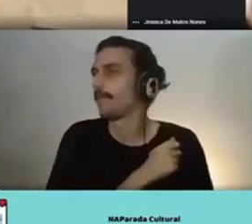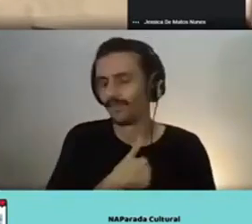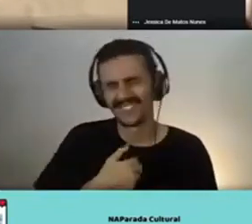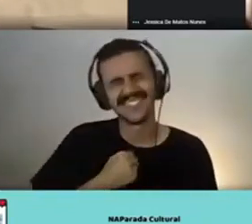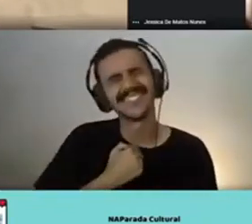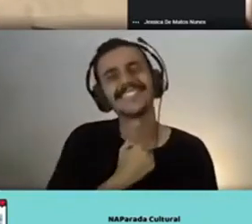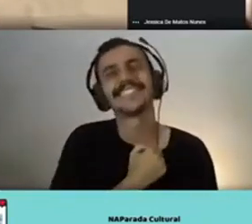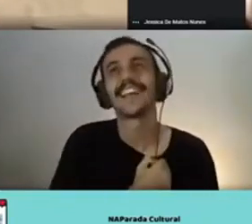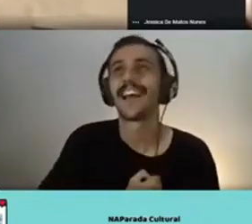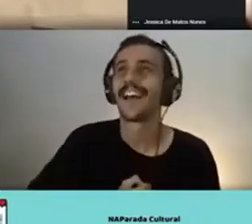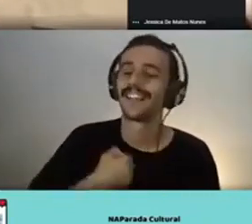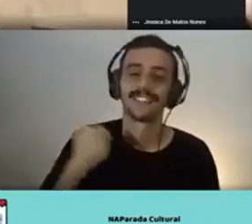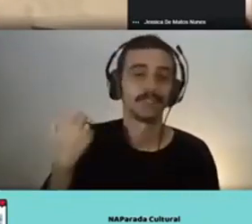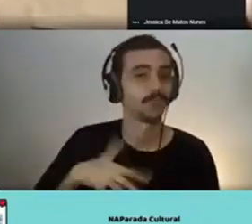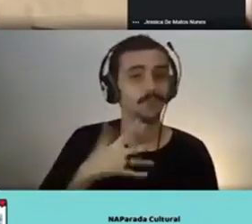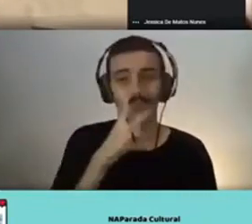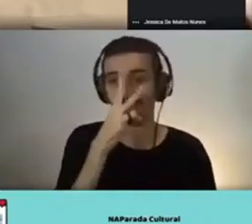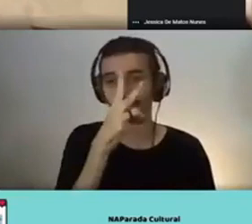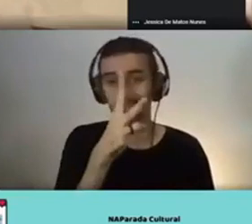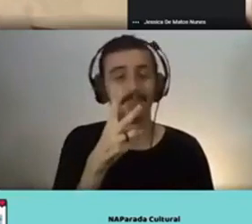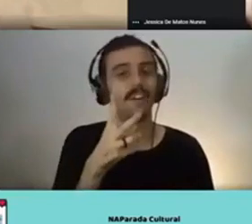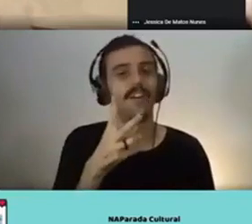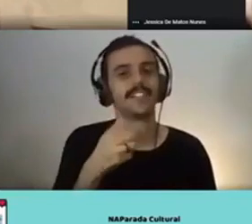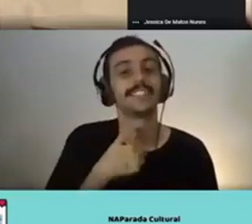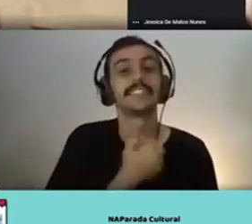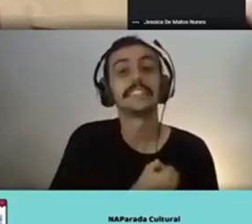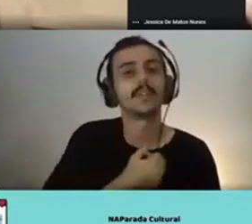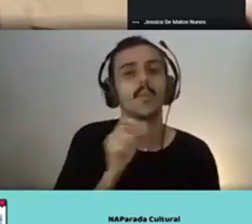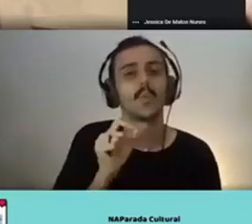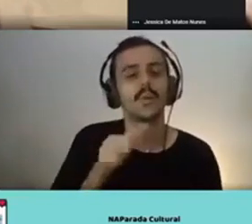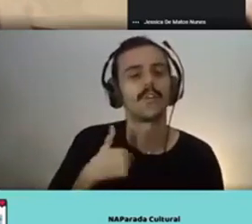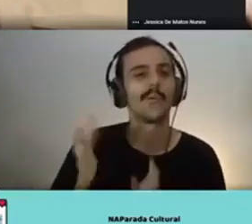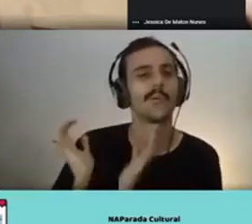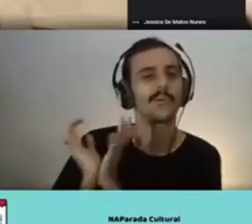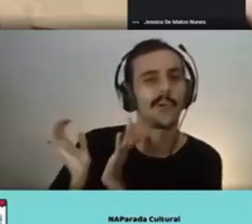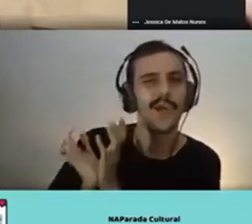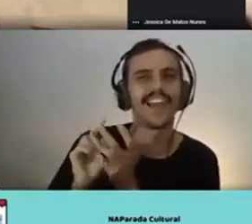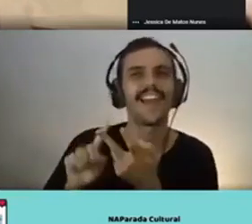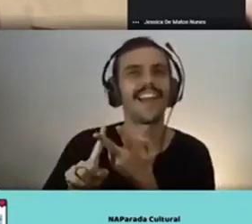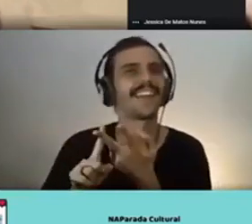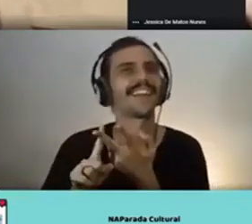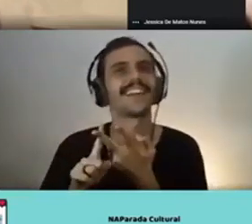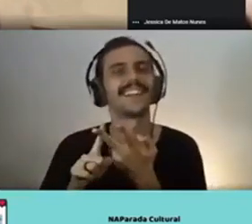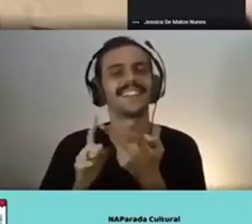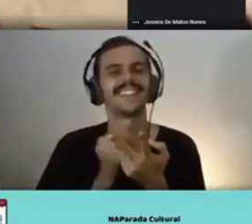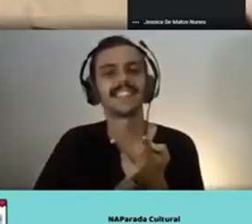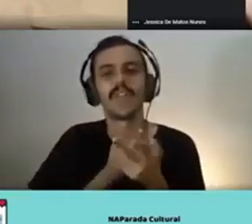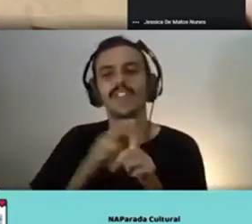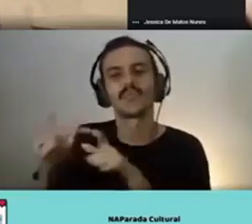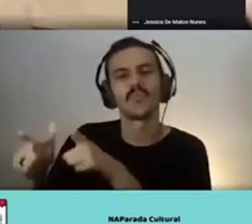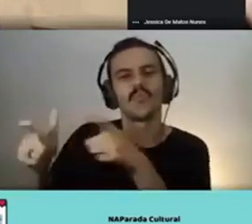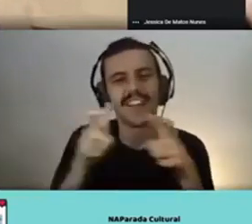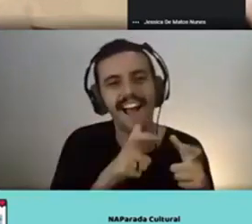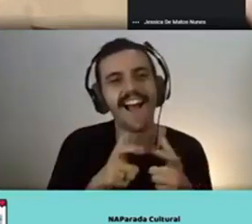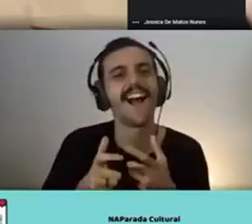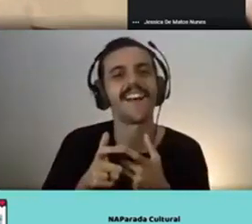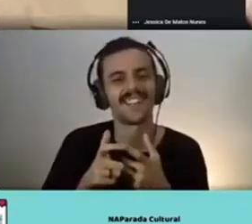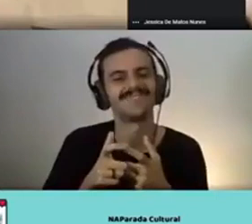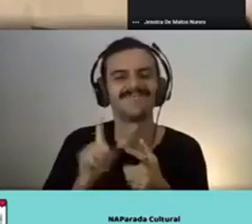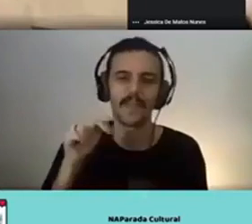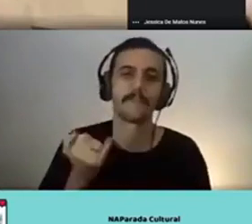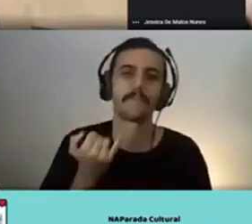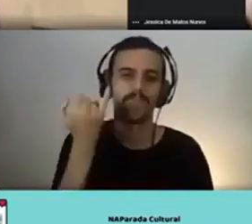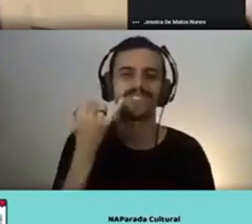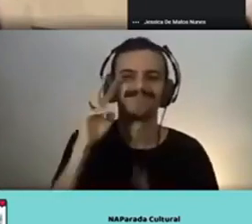que compartilham momentos e que é tão legal, assim, a gente dividir espaços e principalmente presencial. Sim,